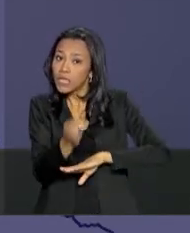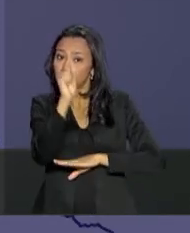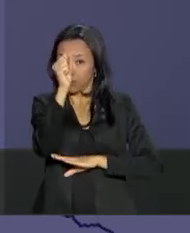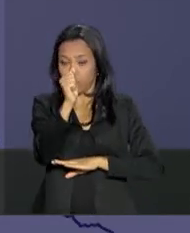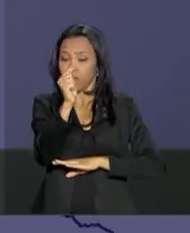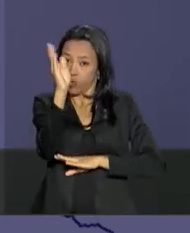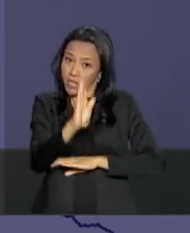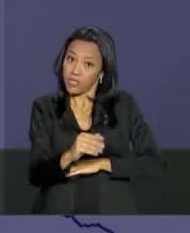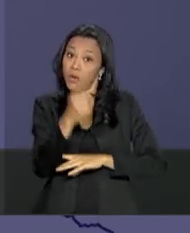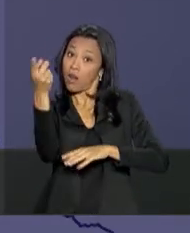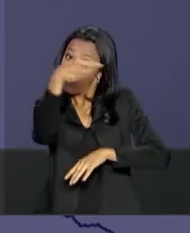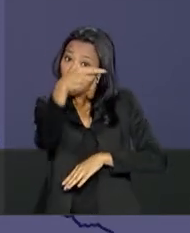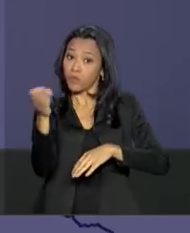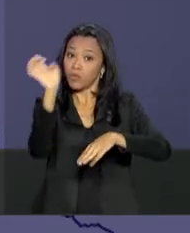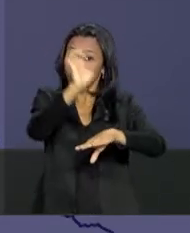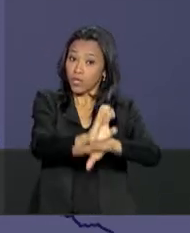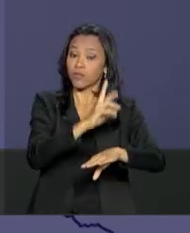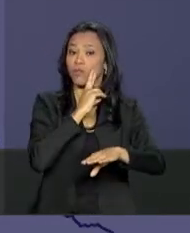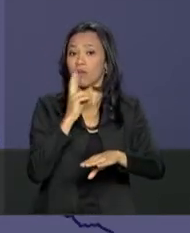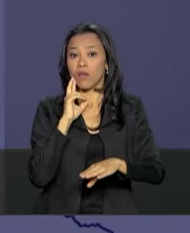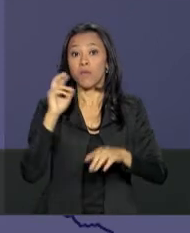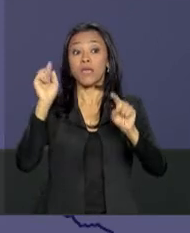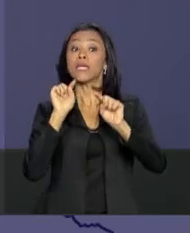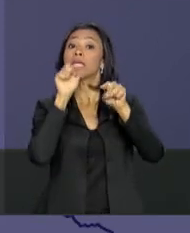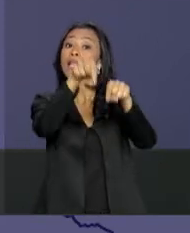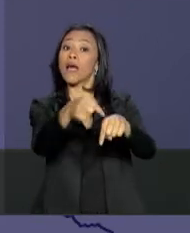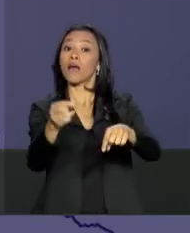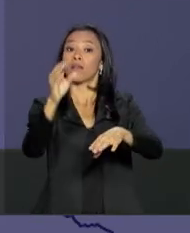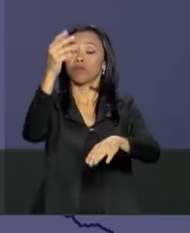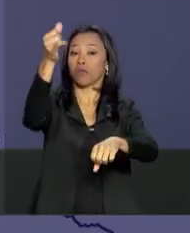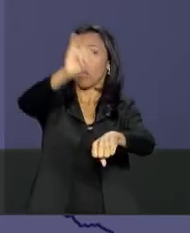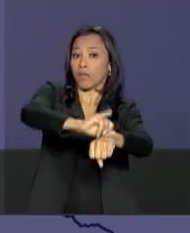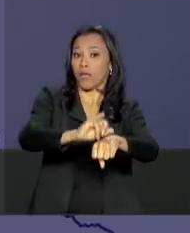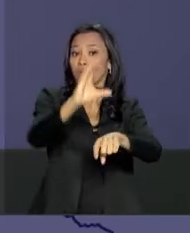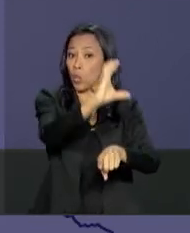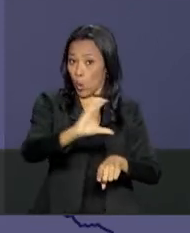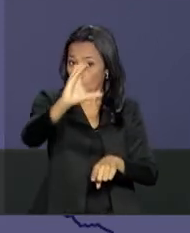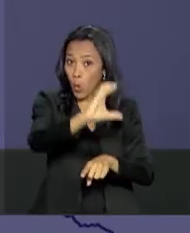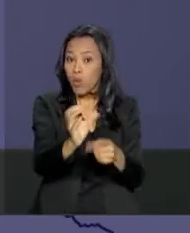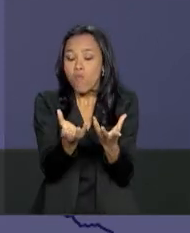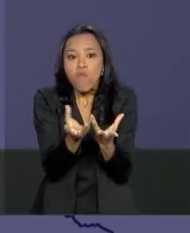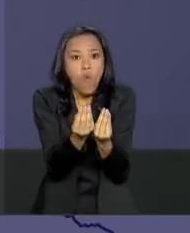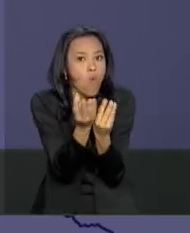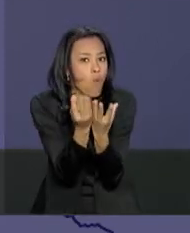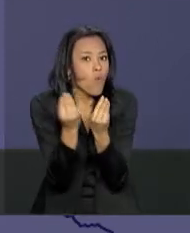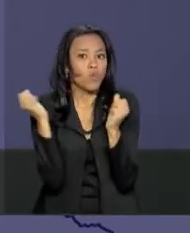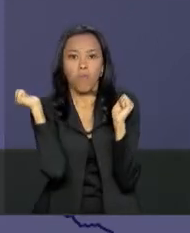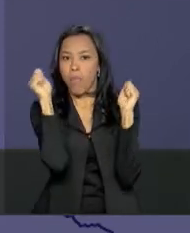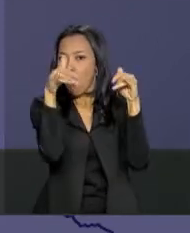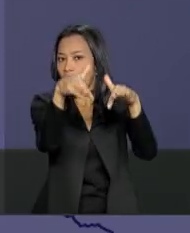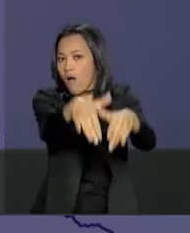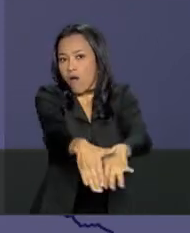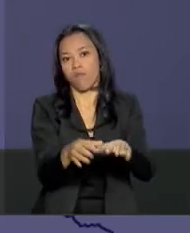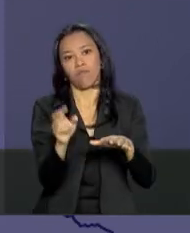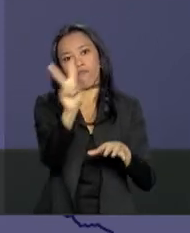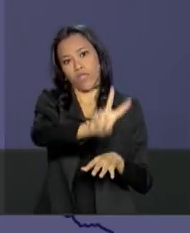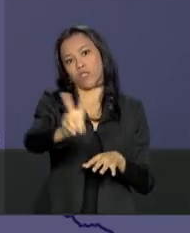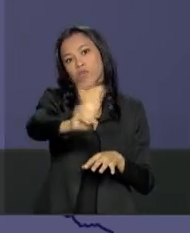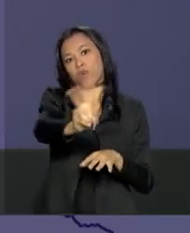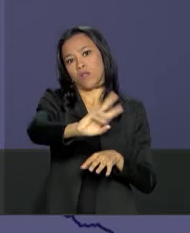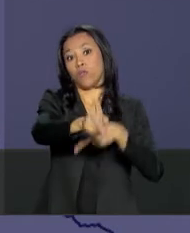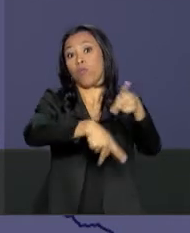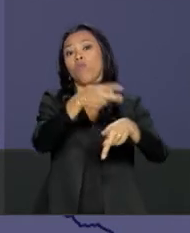estado de roraima e eles aqui lhe dão um número muito maior com o mesmo problema então nós queremos